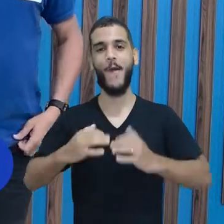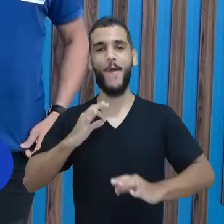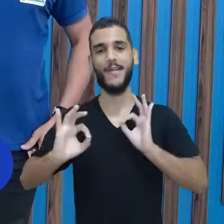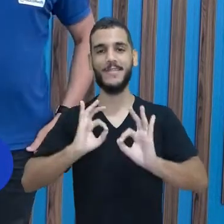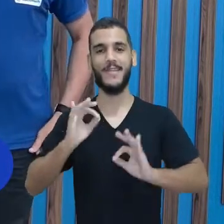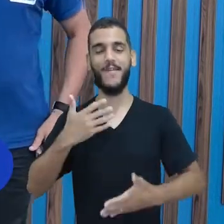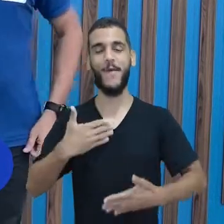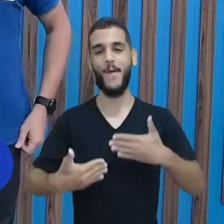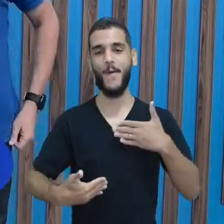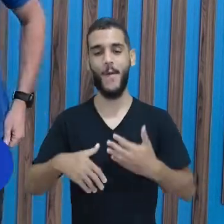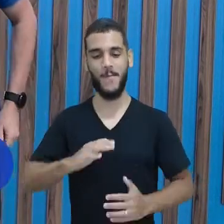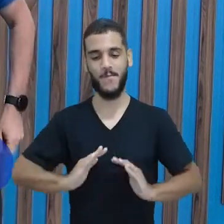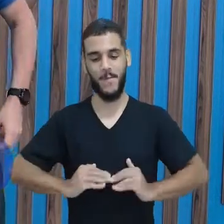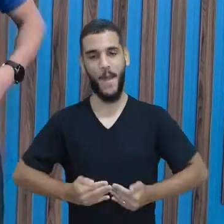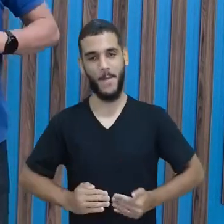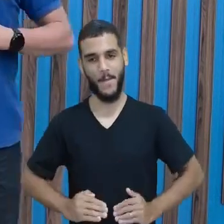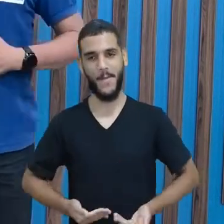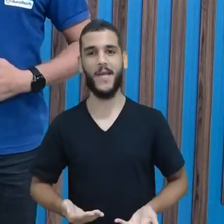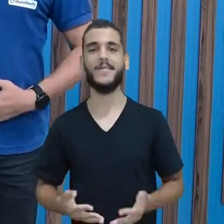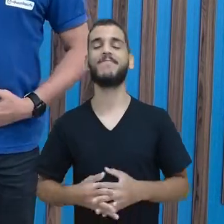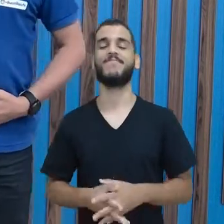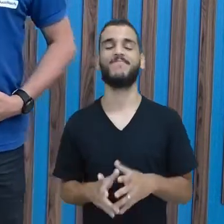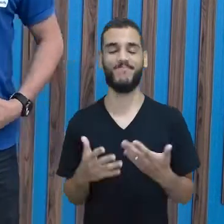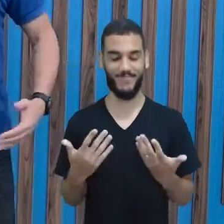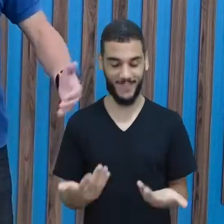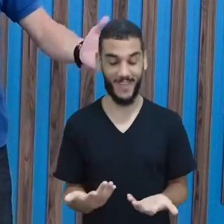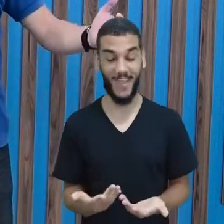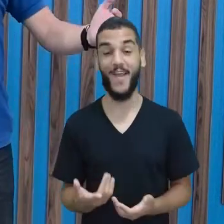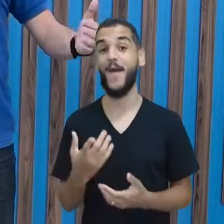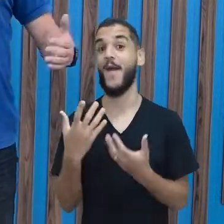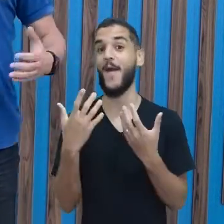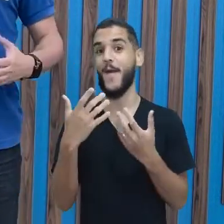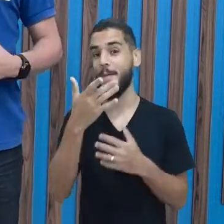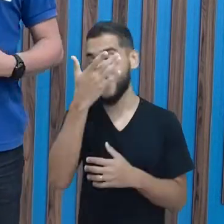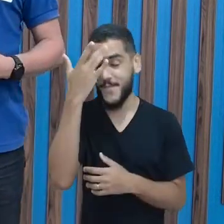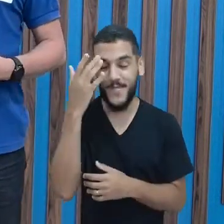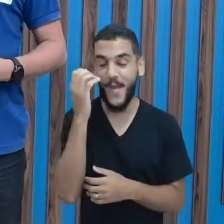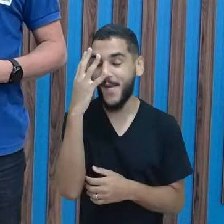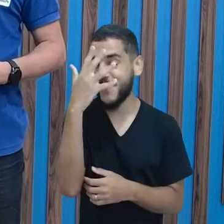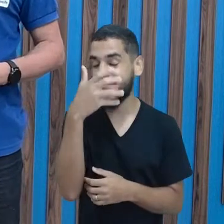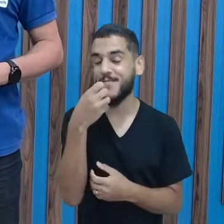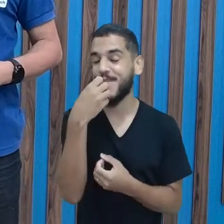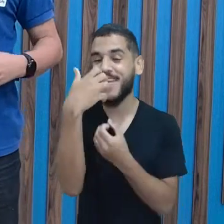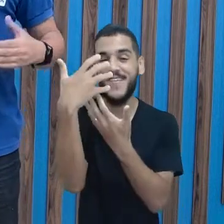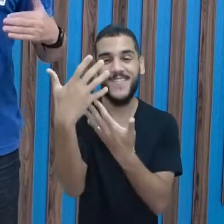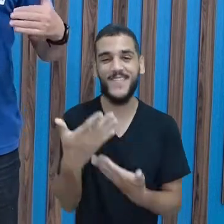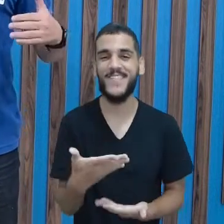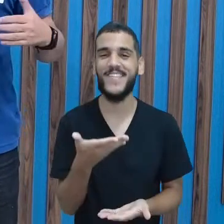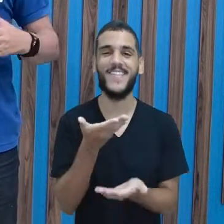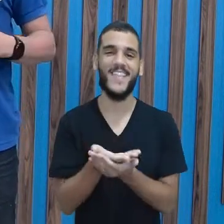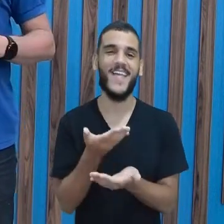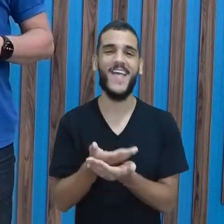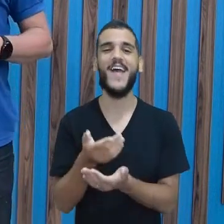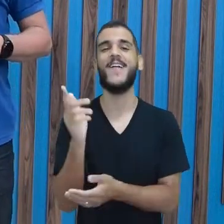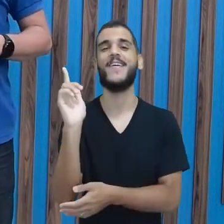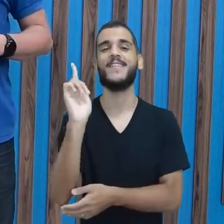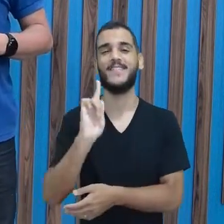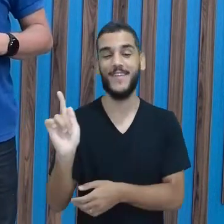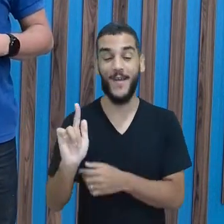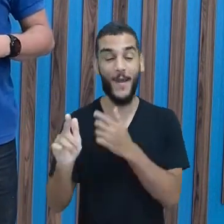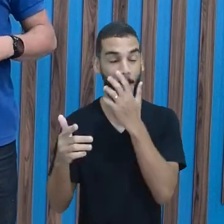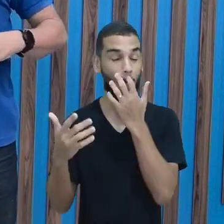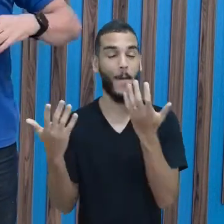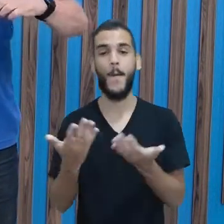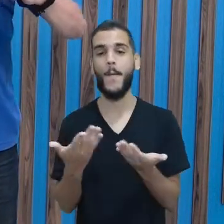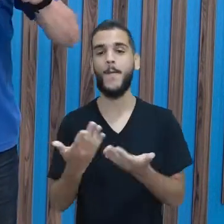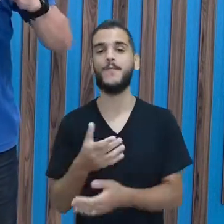ficou melhorzinha, não foi, Vavan? Oi, meu povo bonito, sejam bem-vindos a mais uma aula de Geografia. Hoje, aqui, o nono